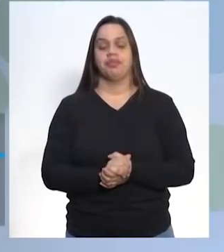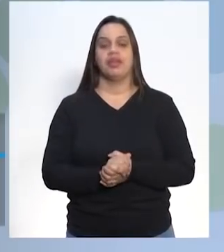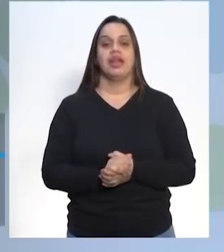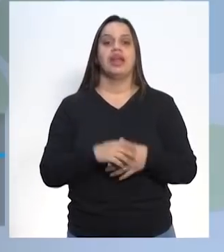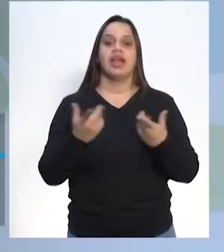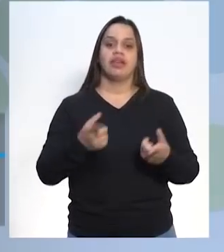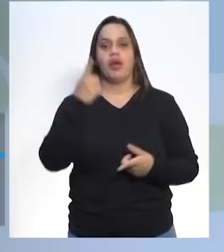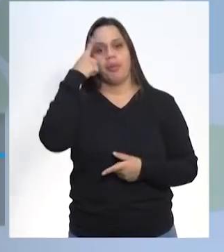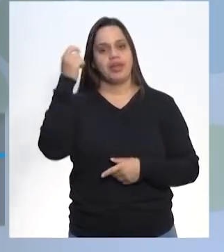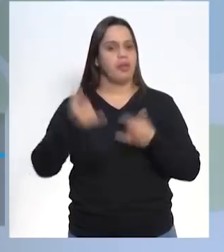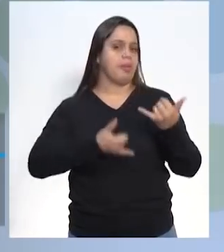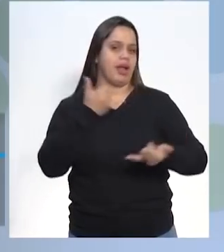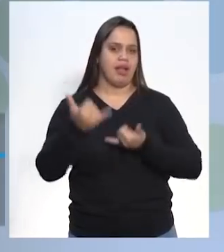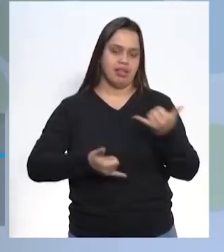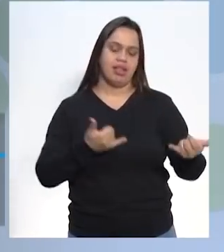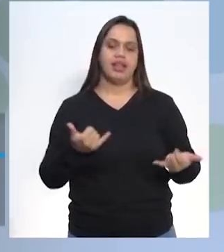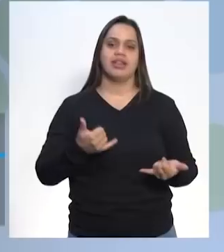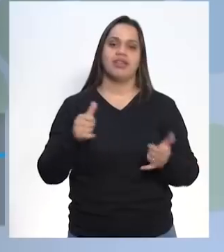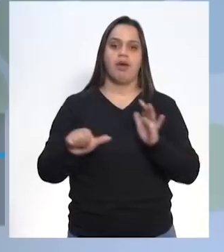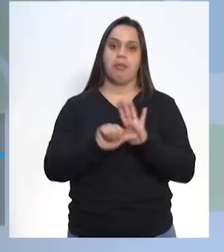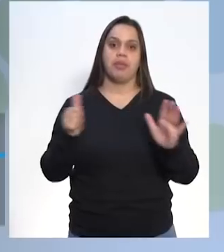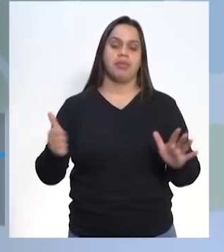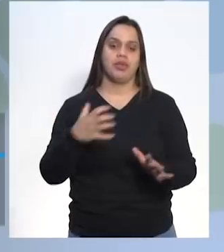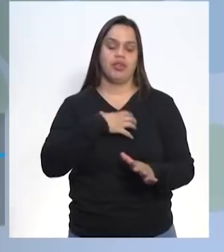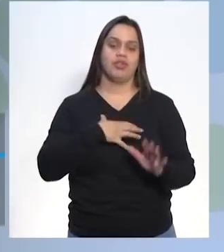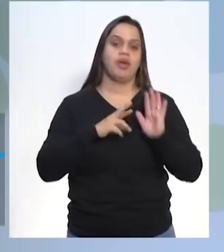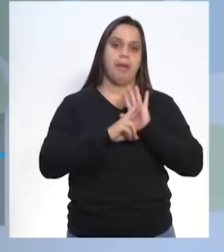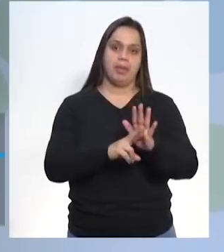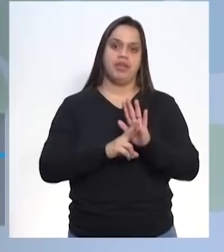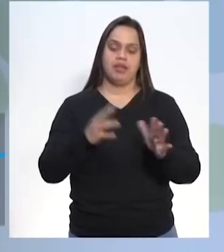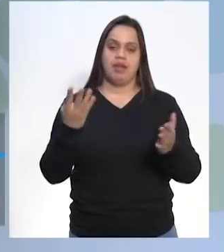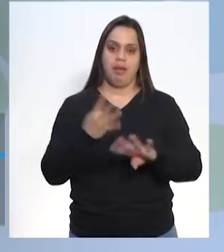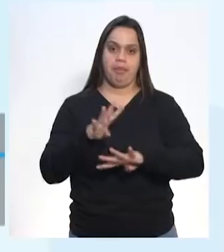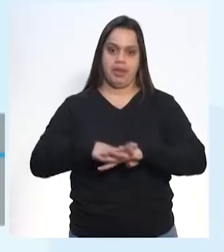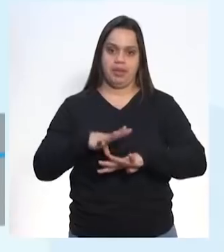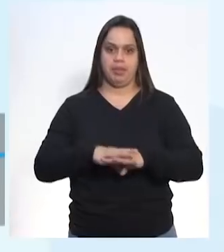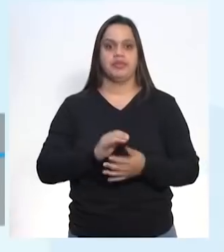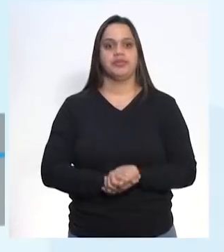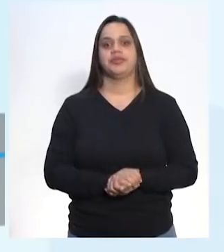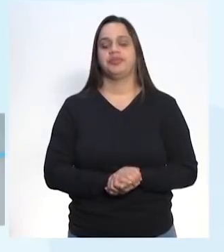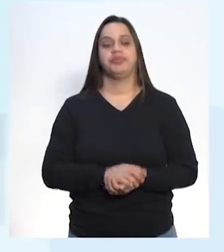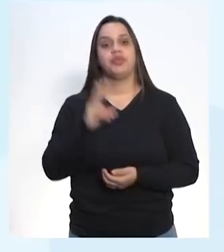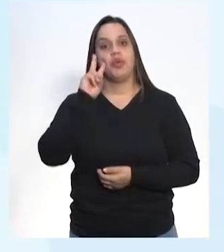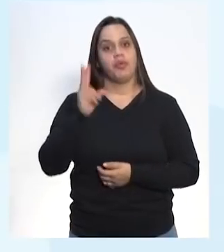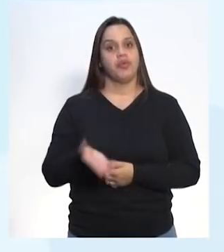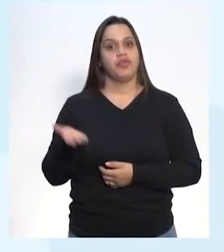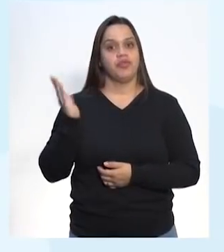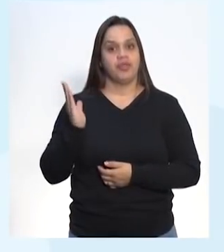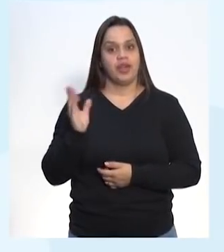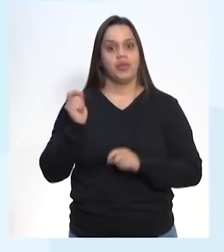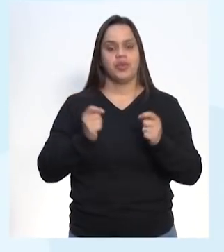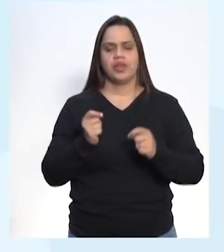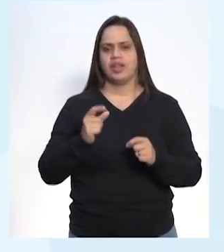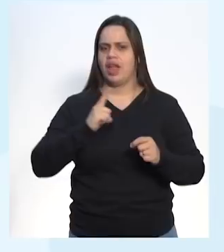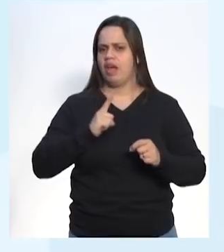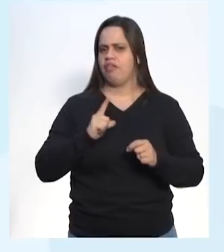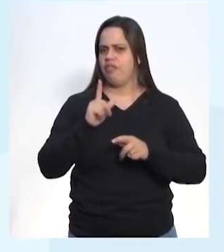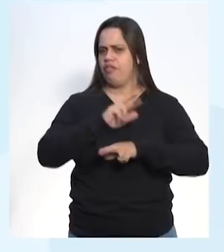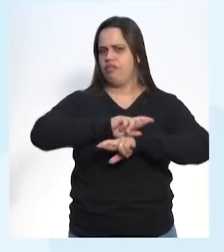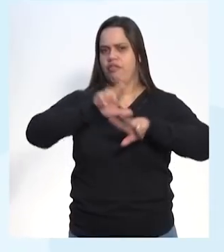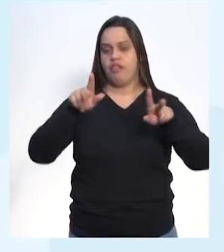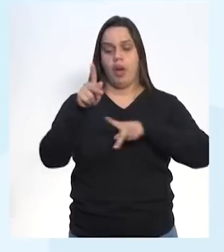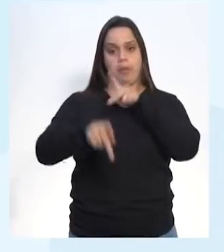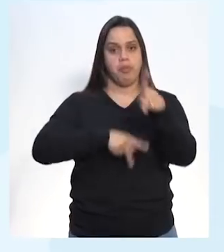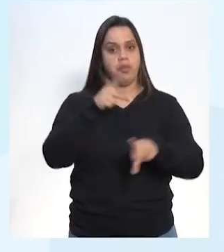professores tenham essa ideia, que foi uma das primeiras representações. Pode colocar na tela para eles, diretor? Então, muitas civilizações desenvolveram o